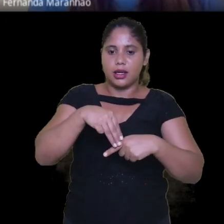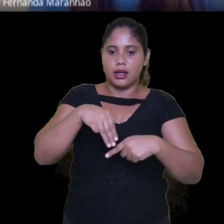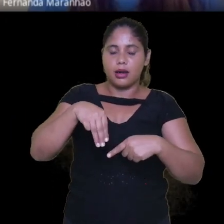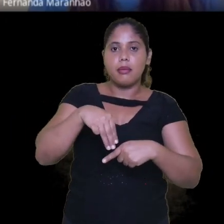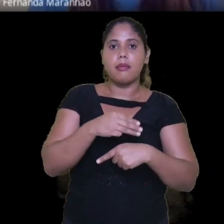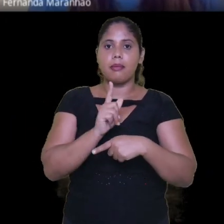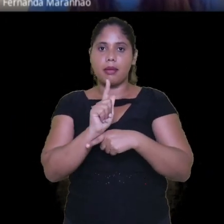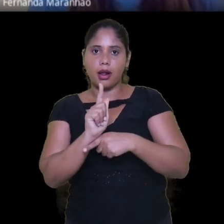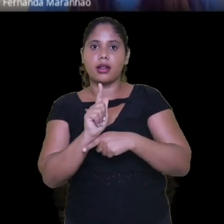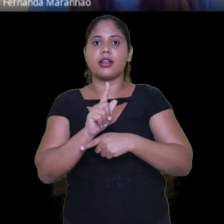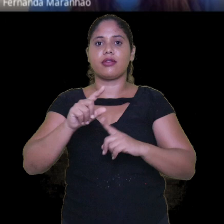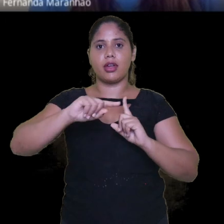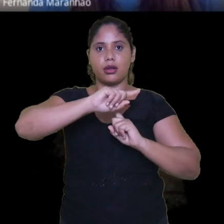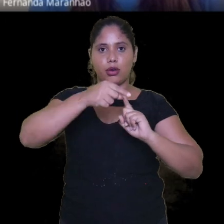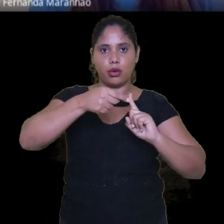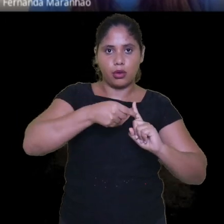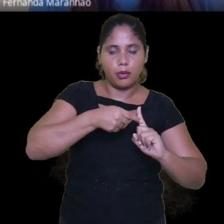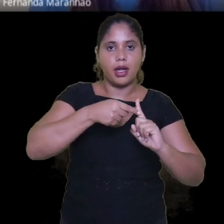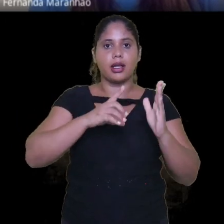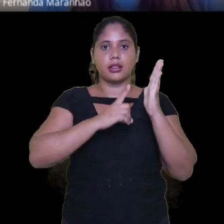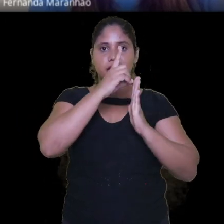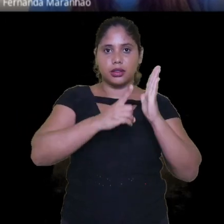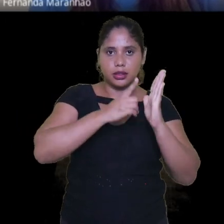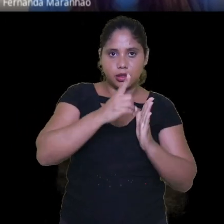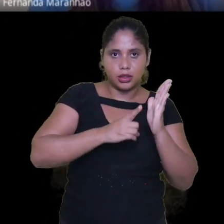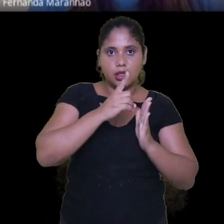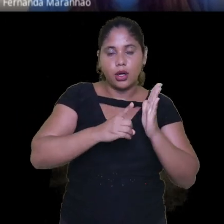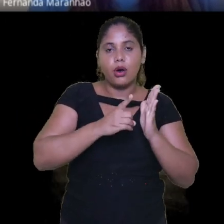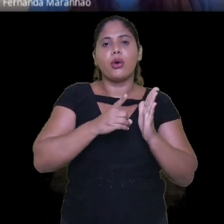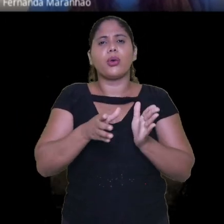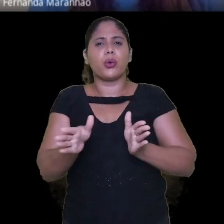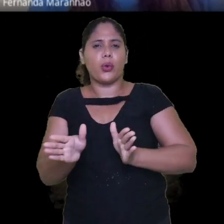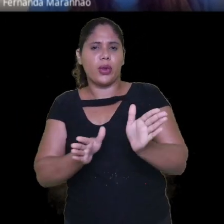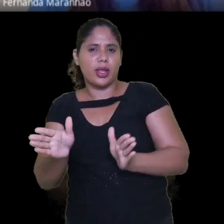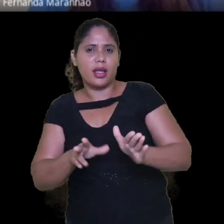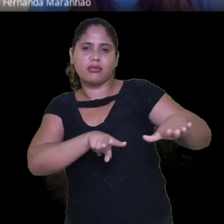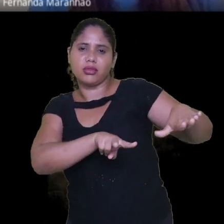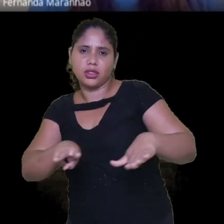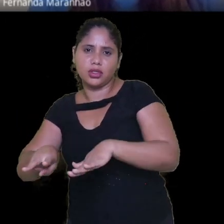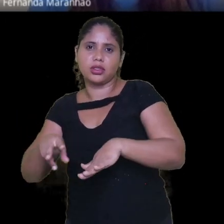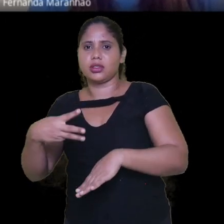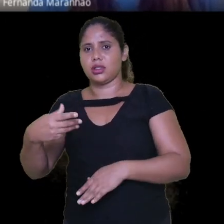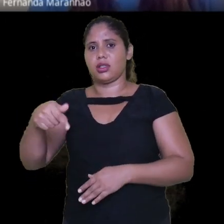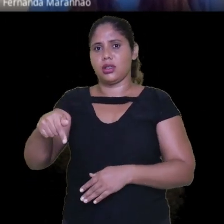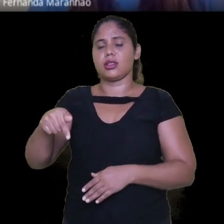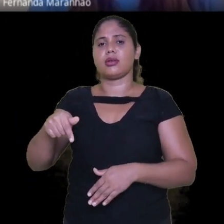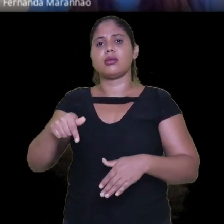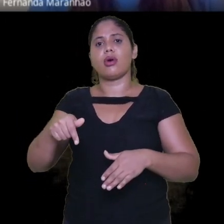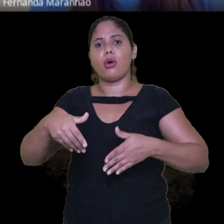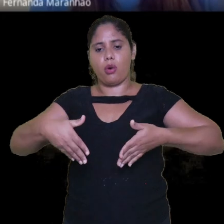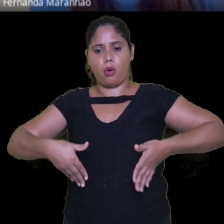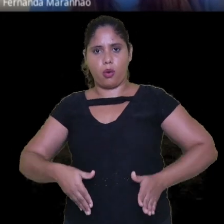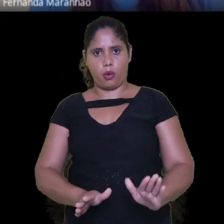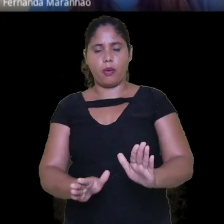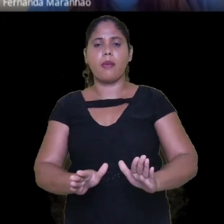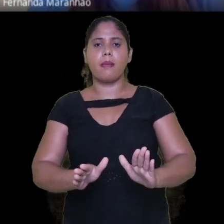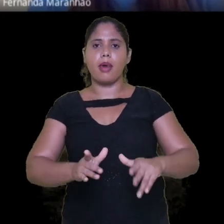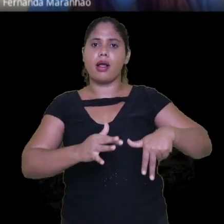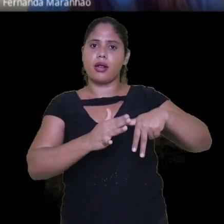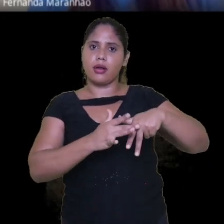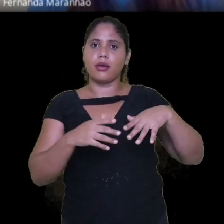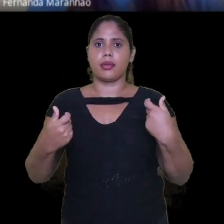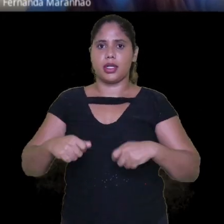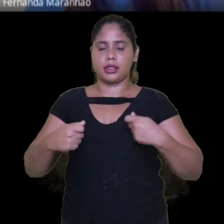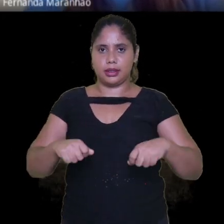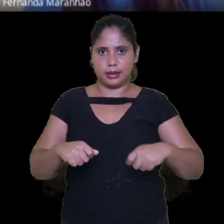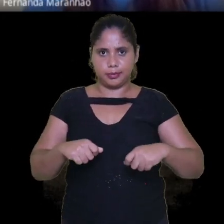medicação conhecida e bem estabelecida sua função anticonvulsivante. Ela faz a profilaxia da progressão para eclâmpsia nas